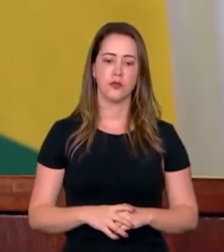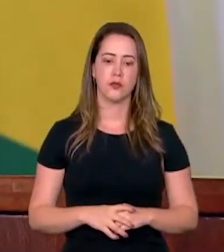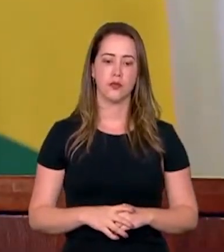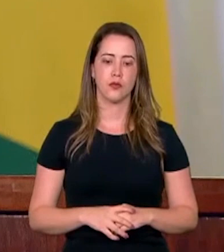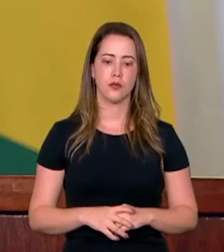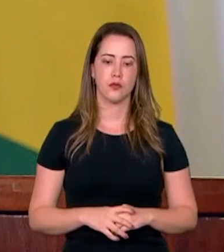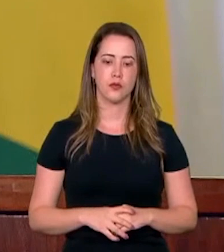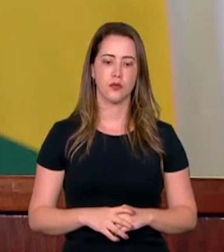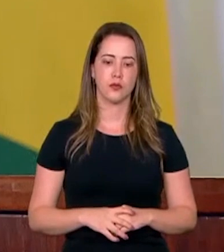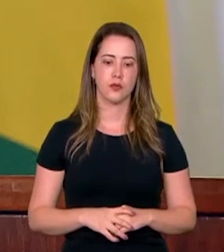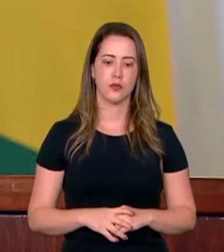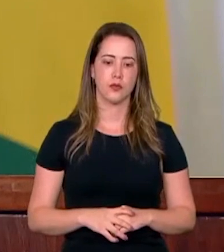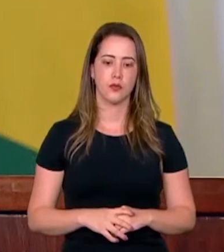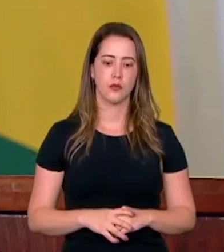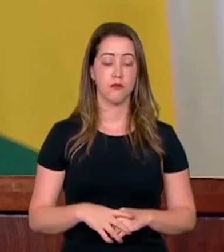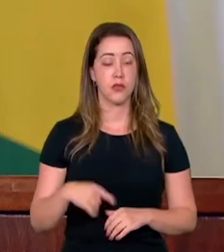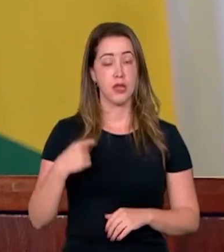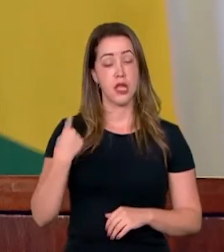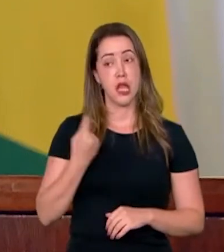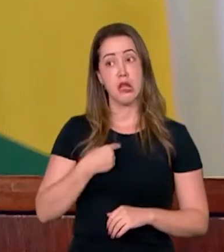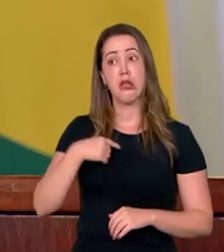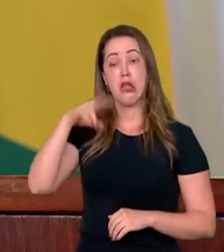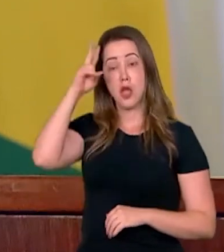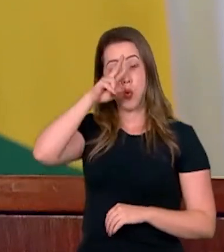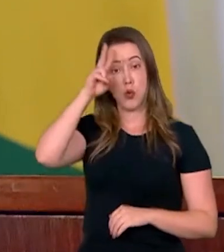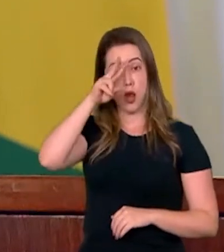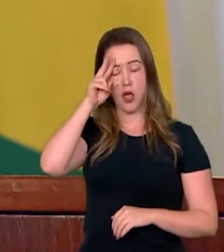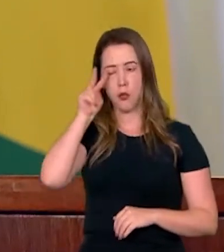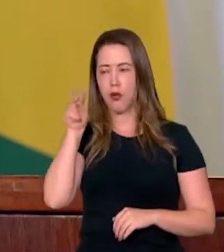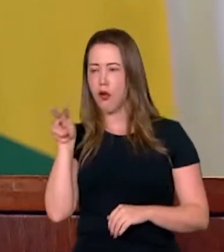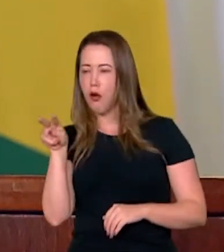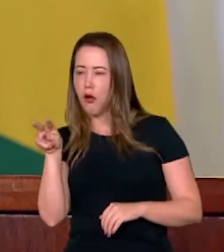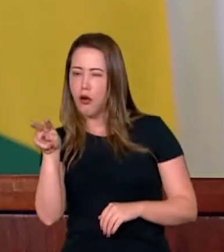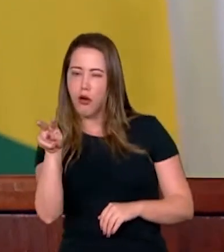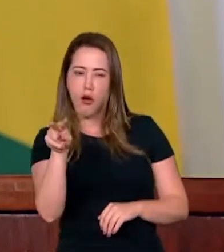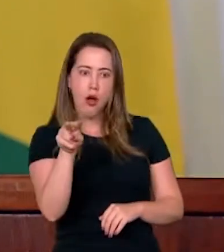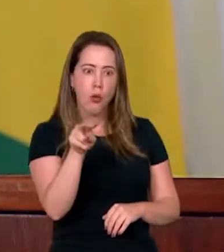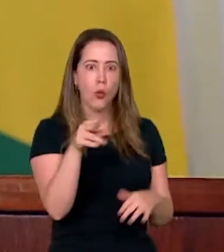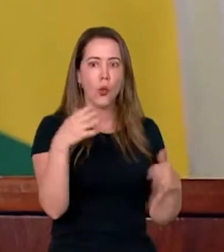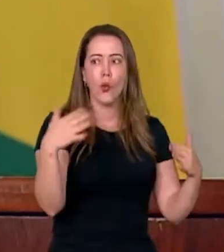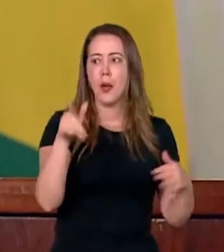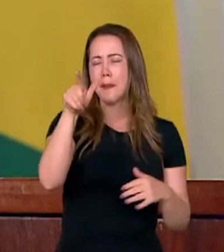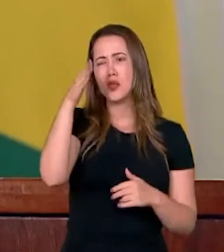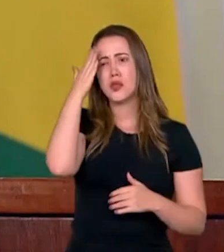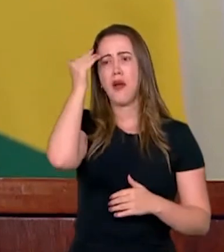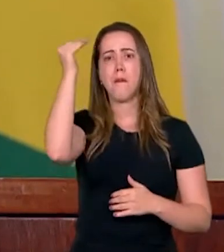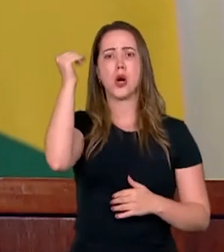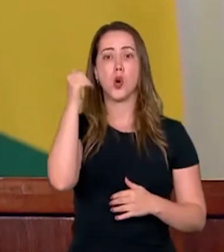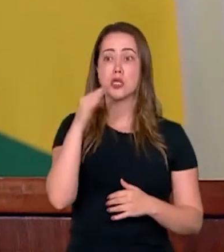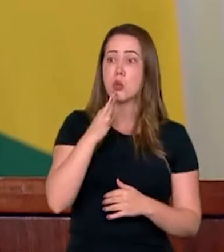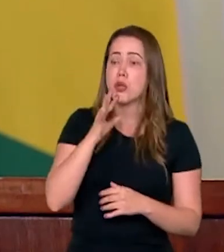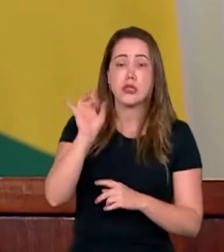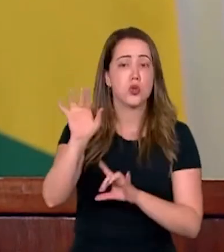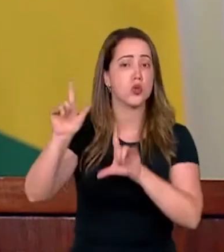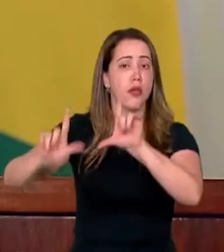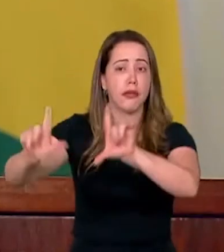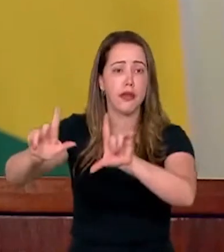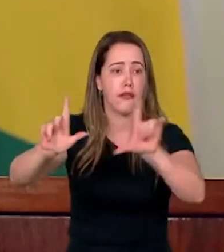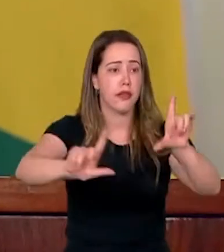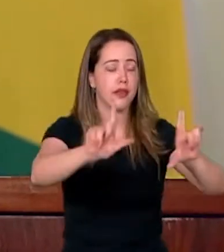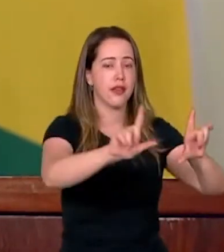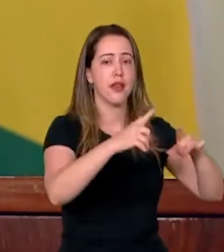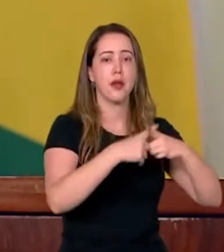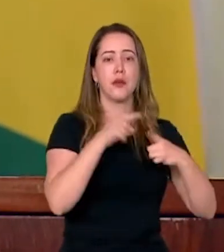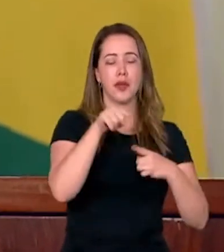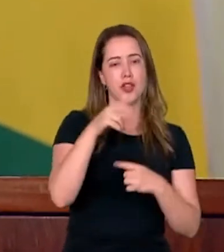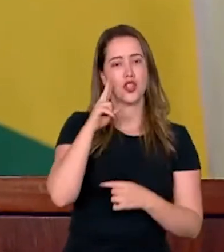Eu lembro que veio aquela gente toda importante que eu só via na televisão, porque é engraçado, a gente vê mais o presidente